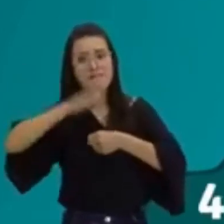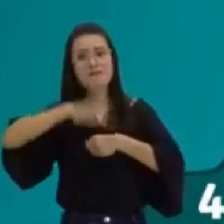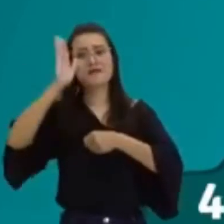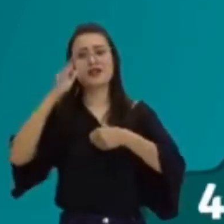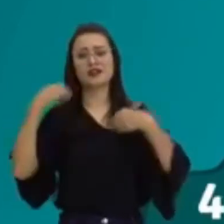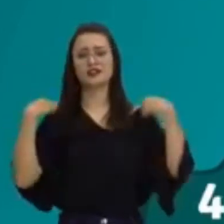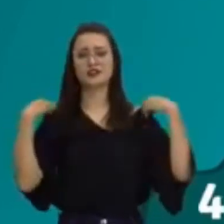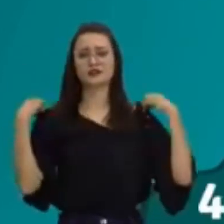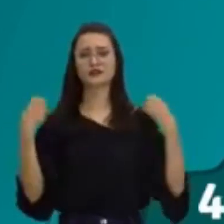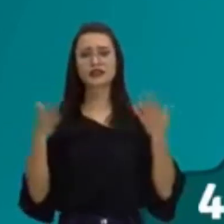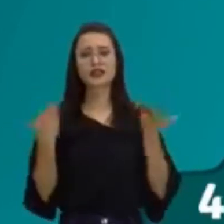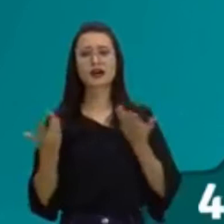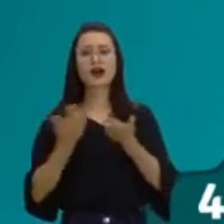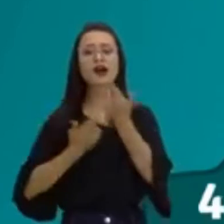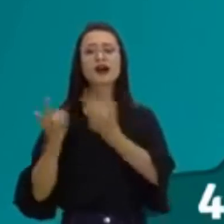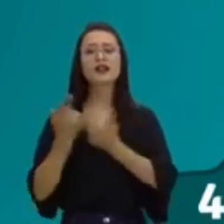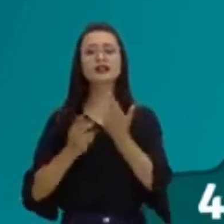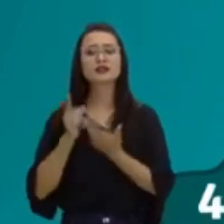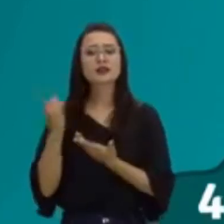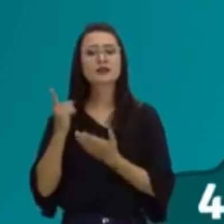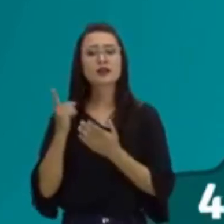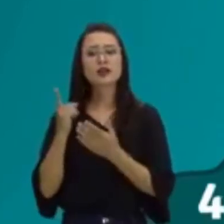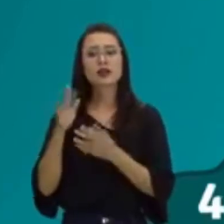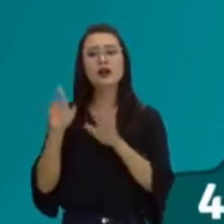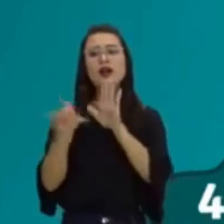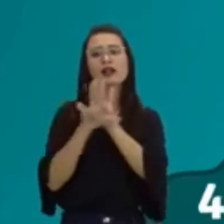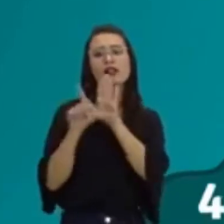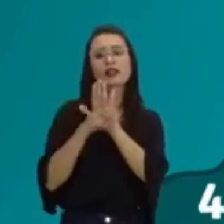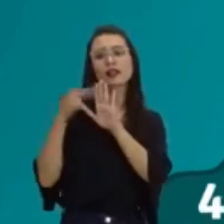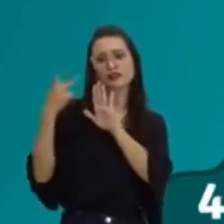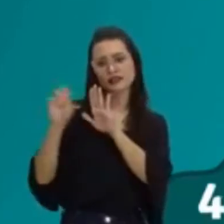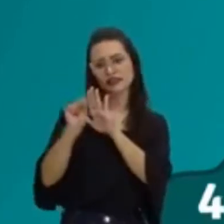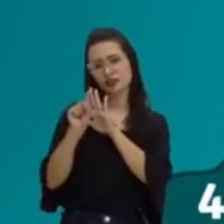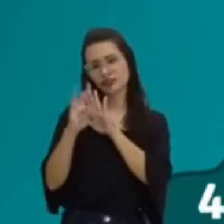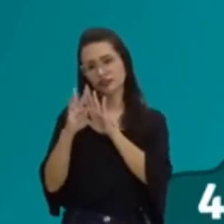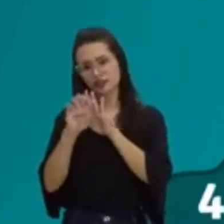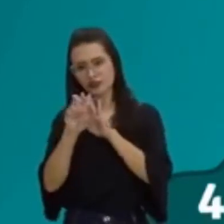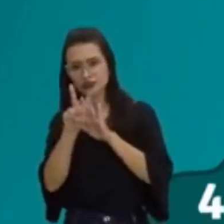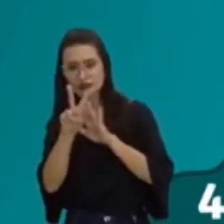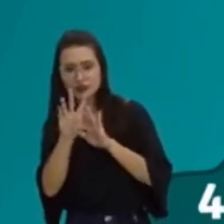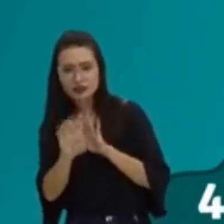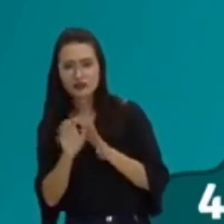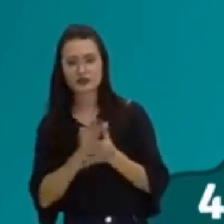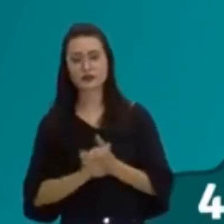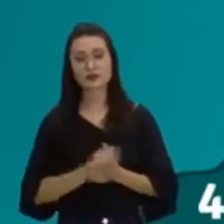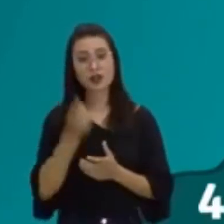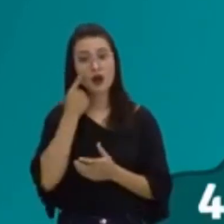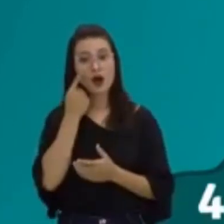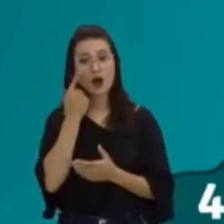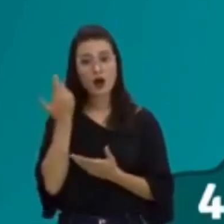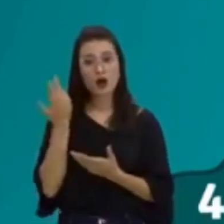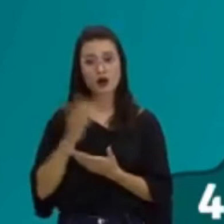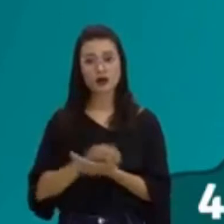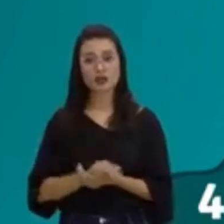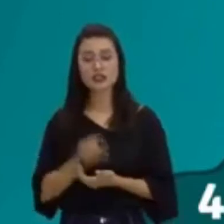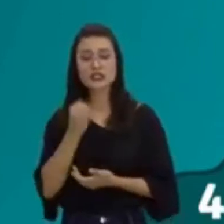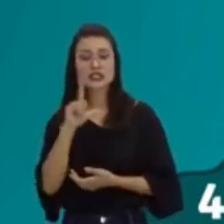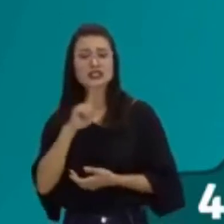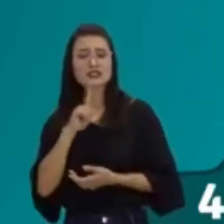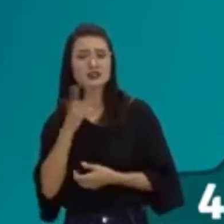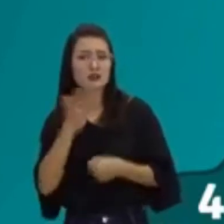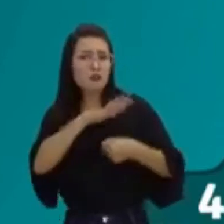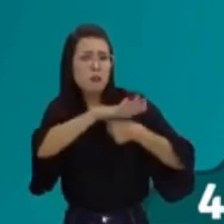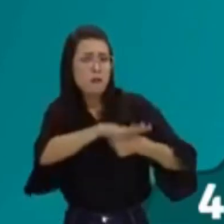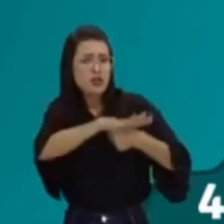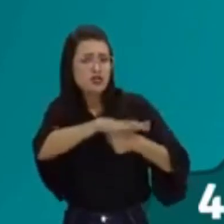dada pelo princípio de Stevens. Agora veja só, pessoal. Se a pressão é